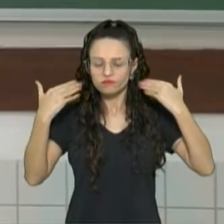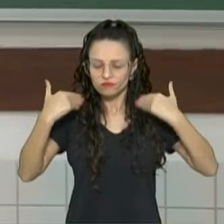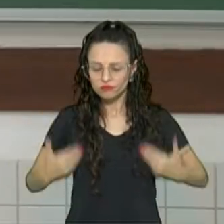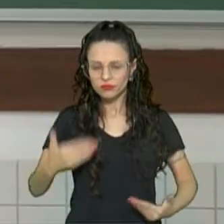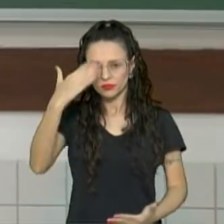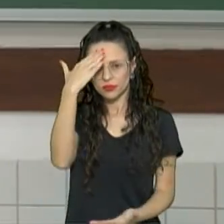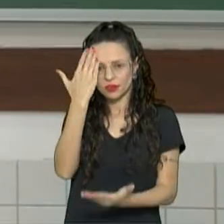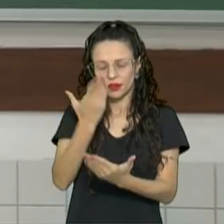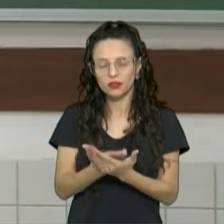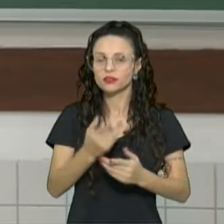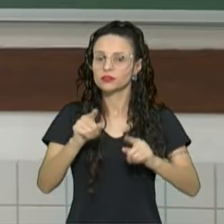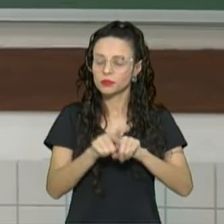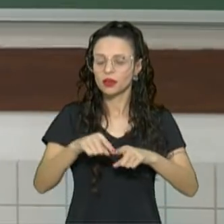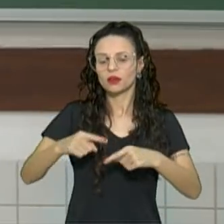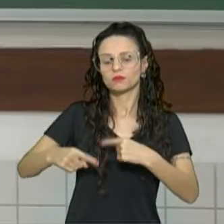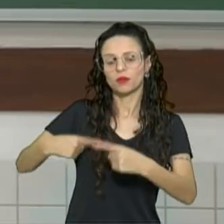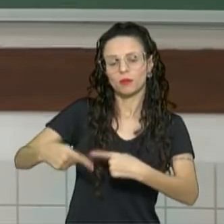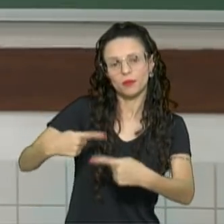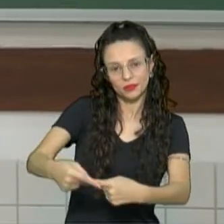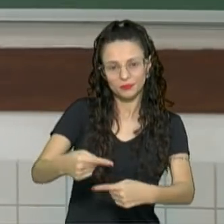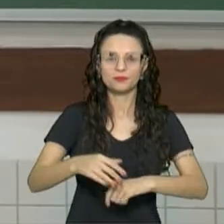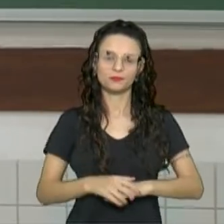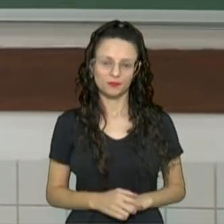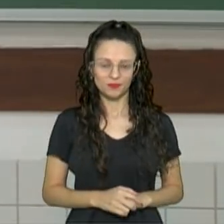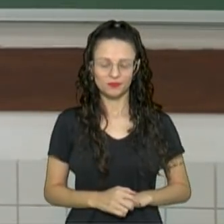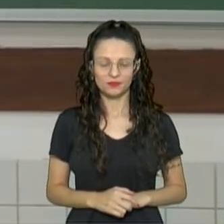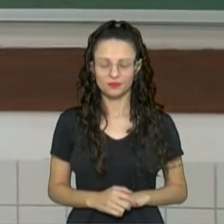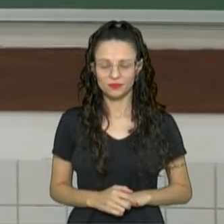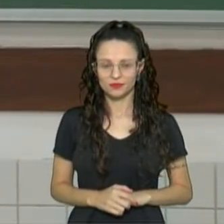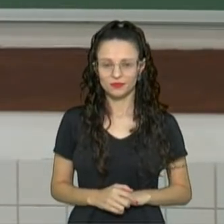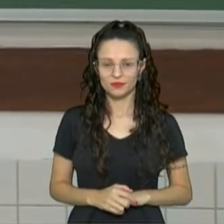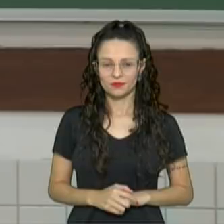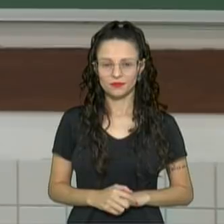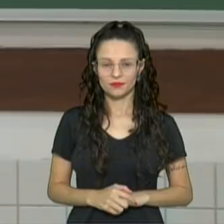vão passando, né? De geração a geração.